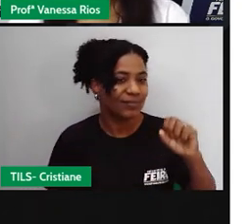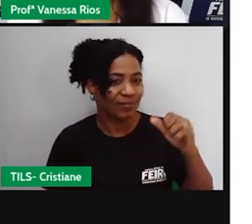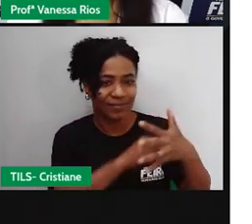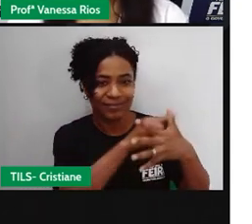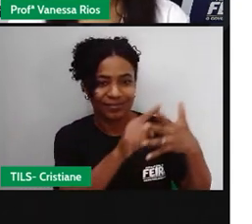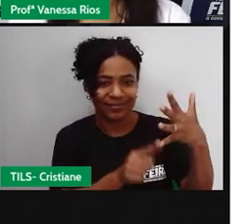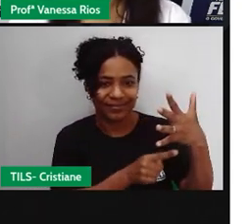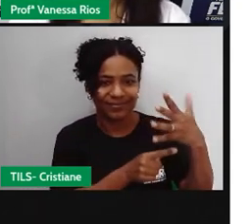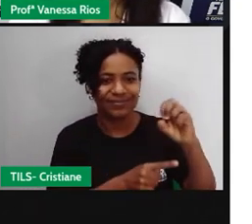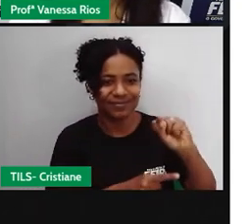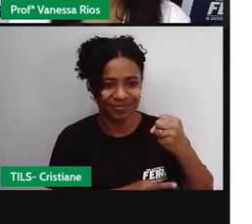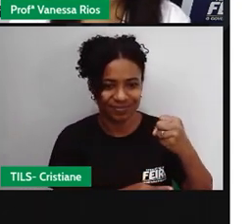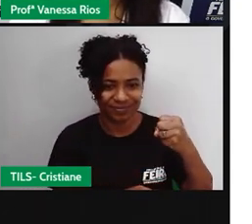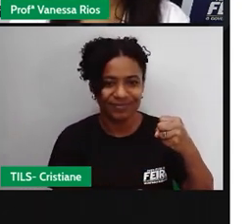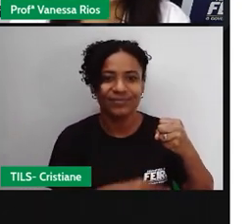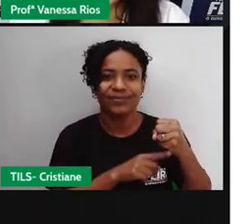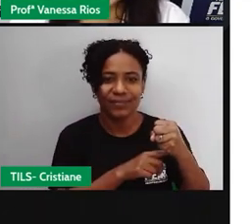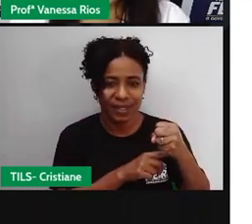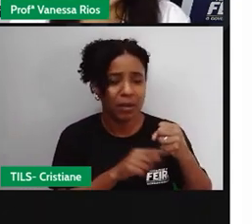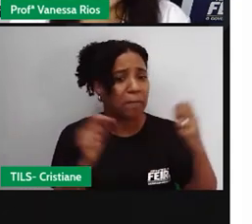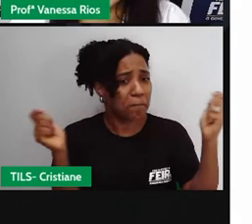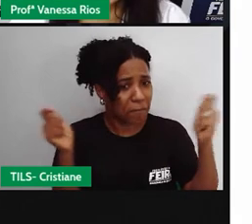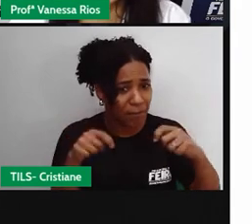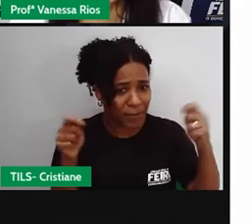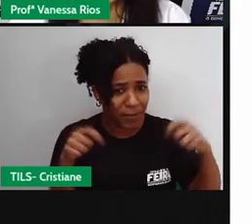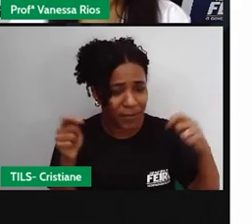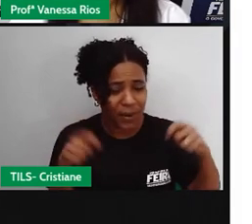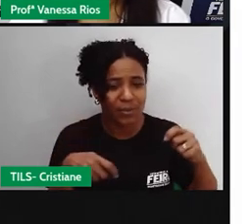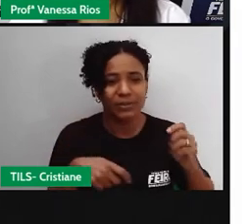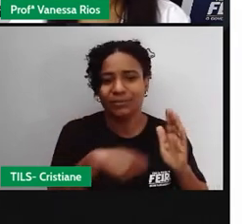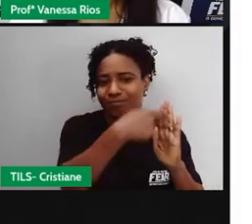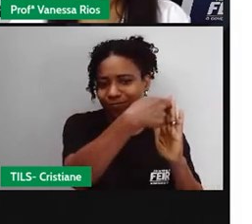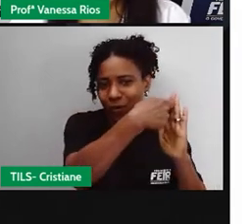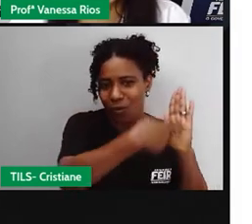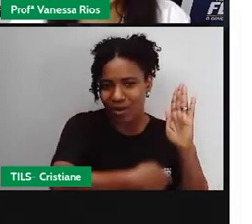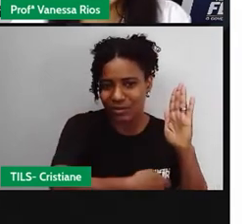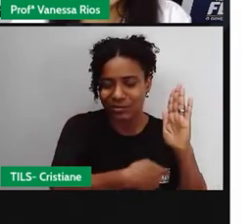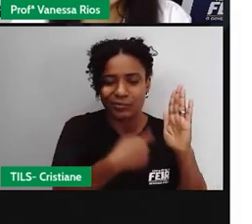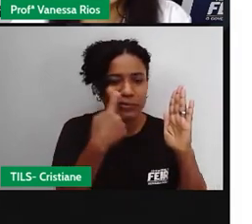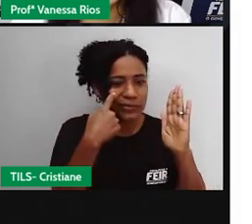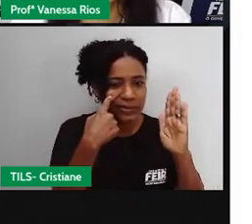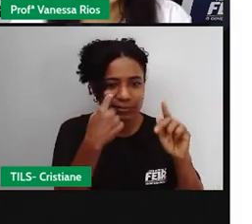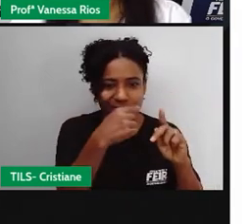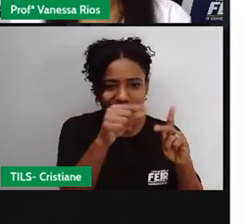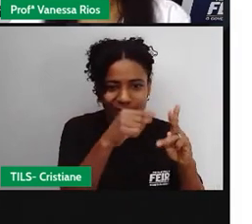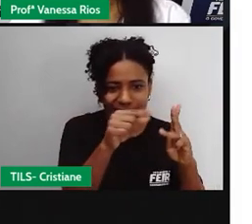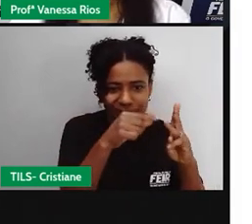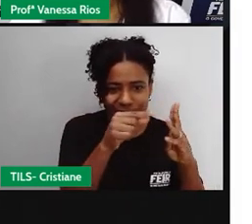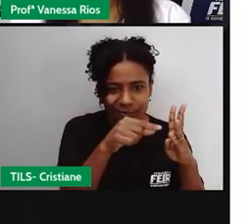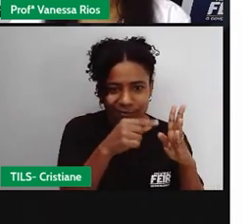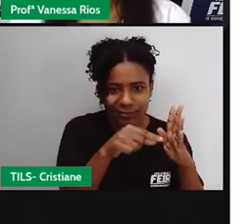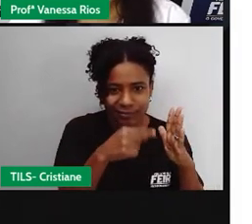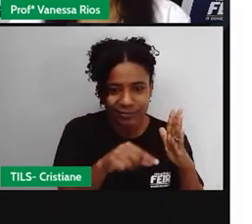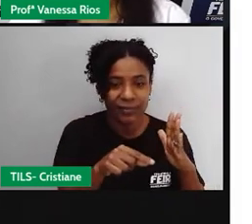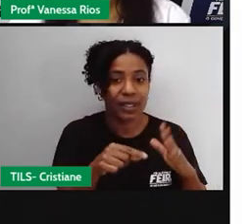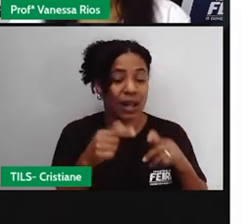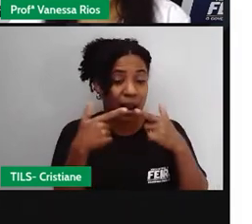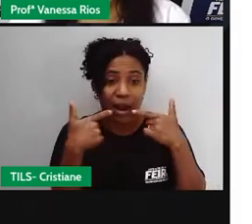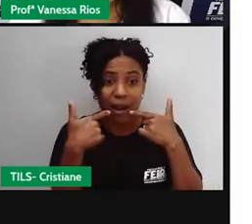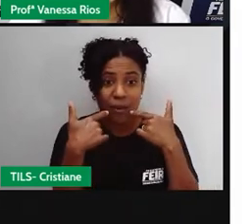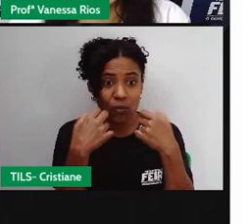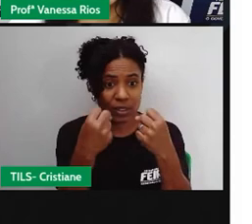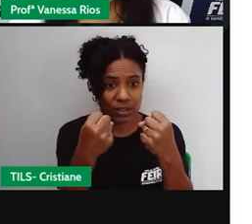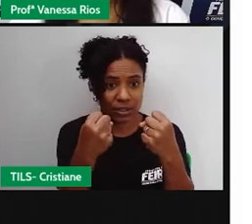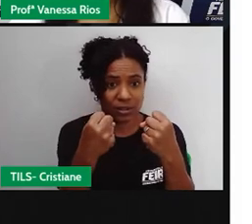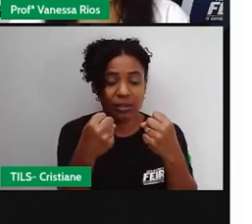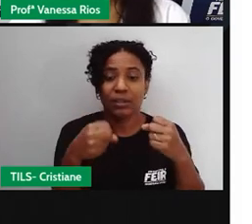Solicite uma correção linguística ortográfica. A gente viu aí na própria exemplo da literatura aí escrita por Patativa do